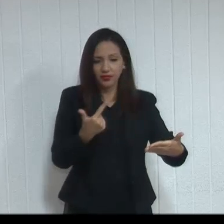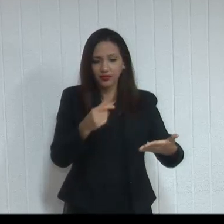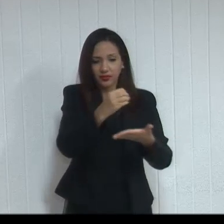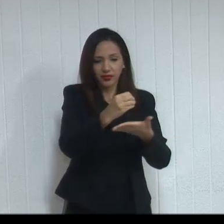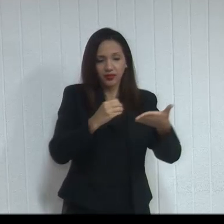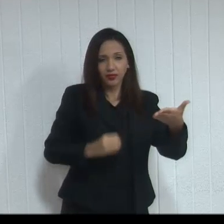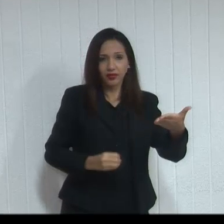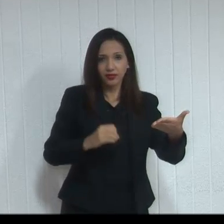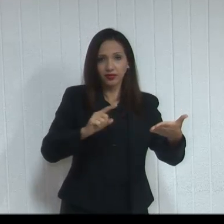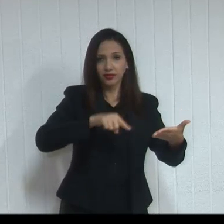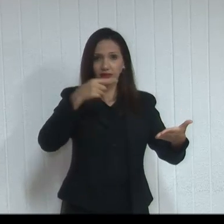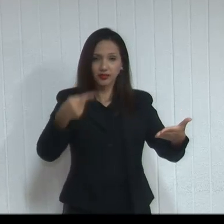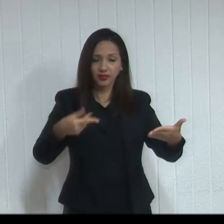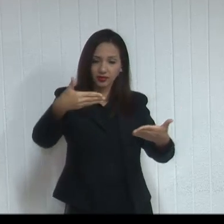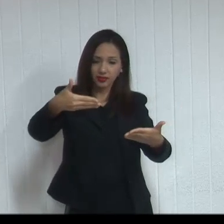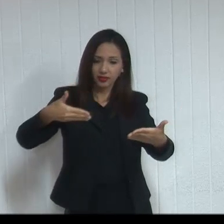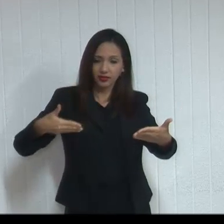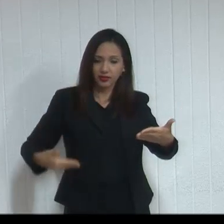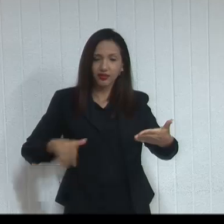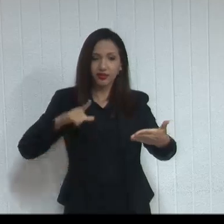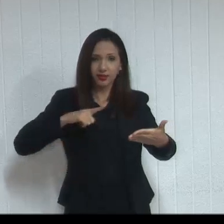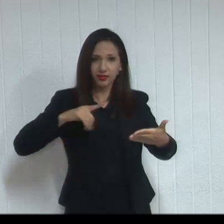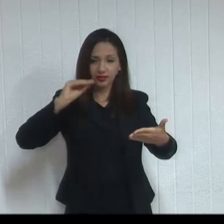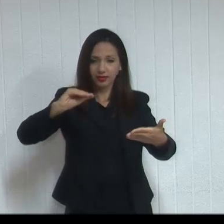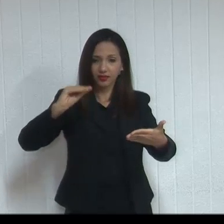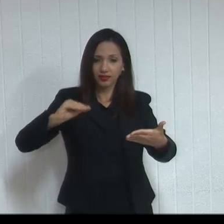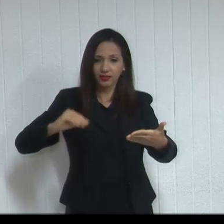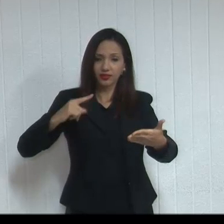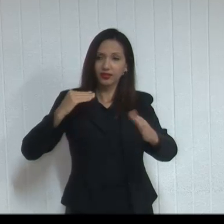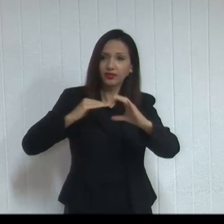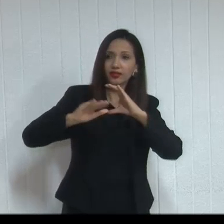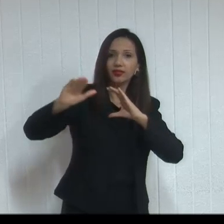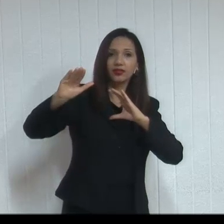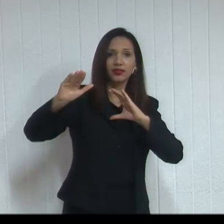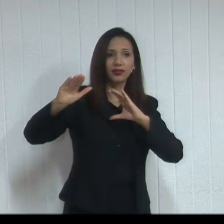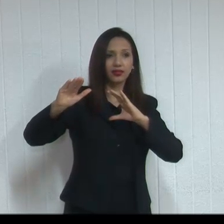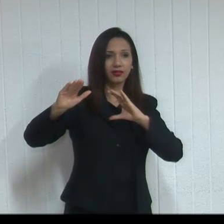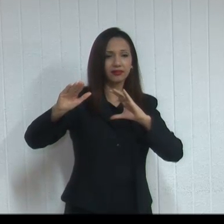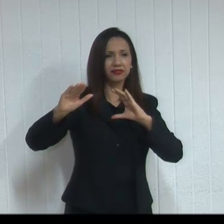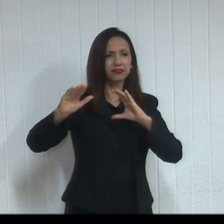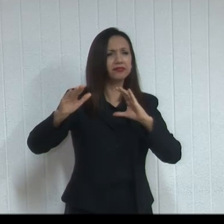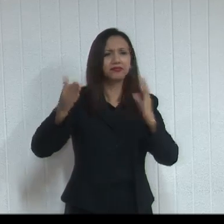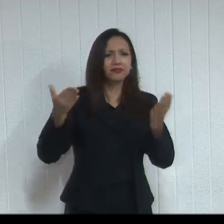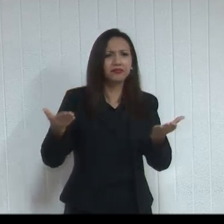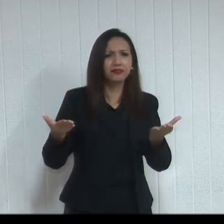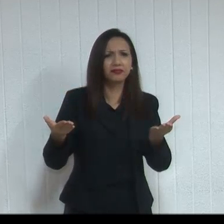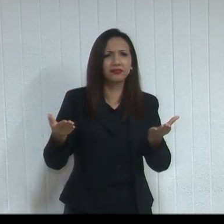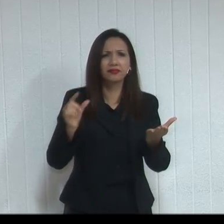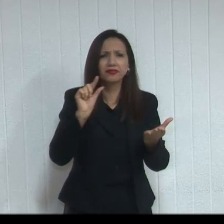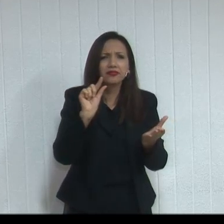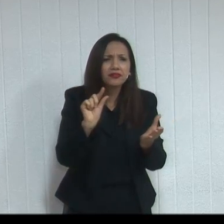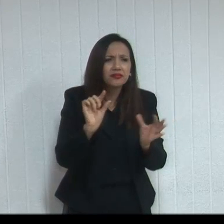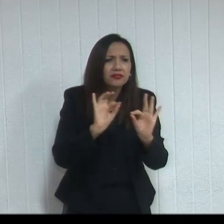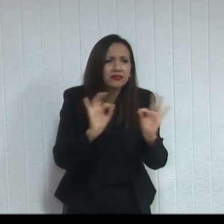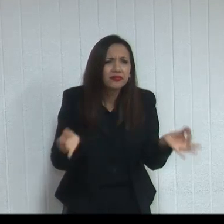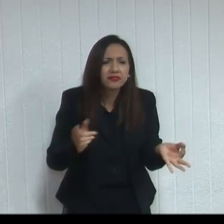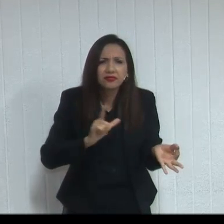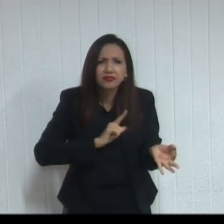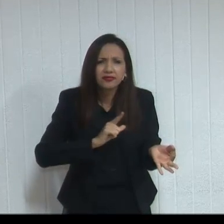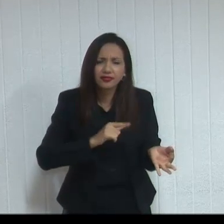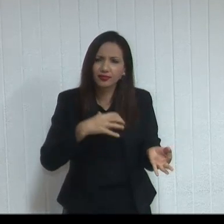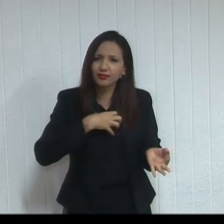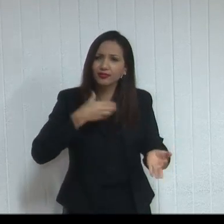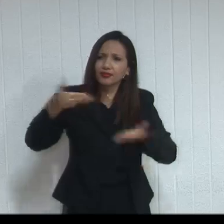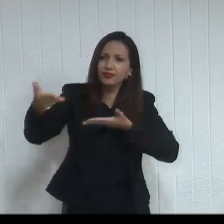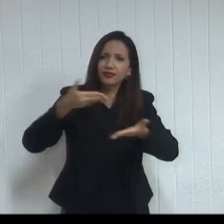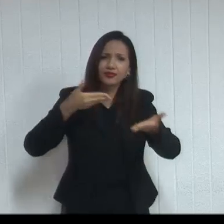orçamentário. No outro documento, o impacto está nos documentos que já enviei. Ou, no mínimo, não está conversando. Então é esse tipo de